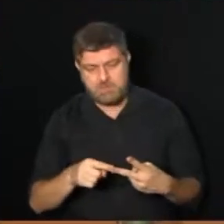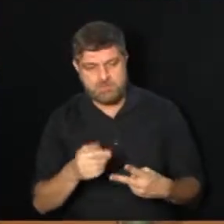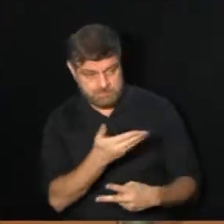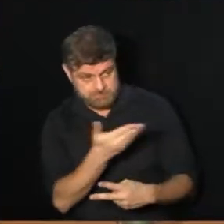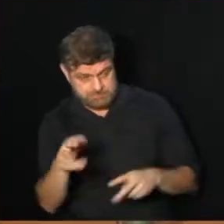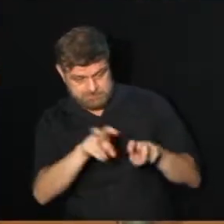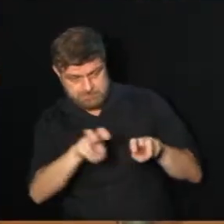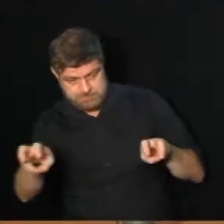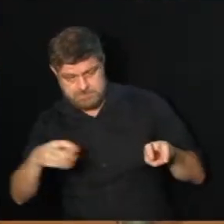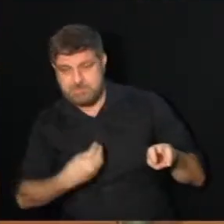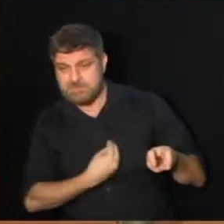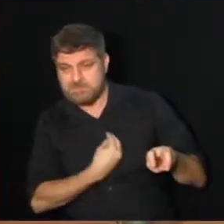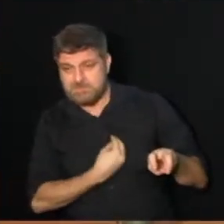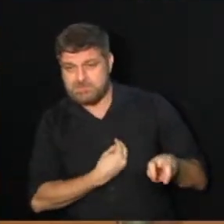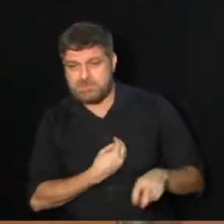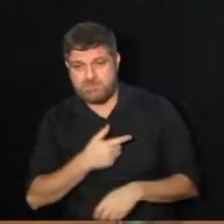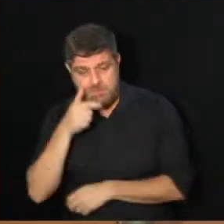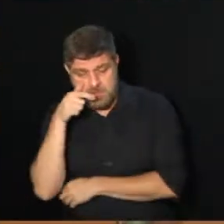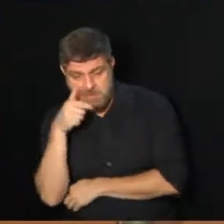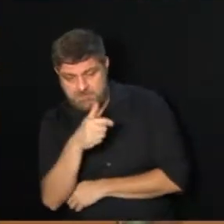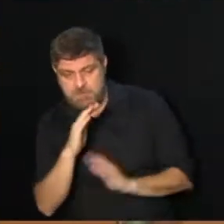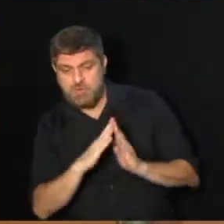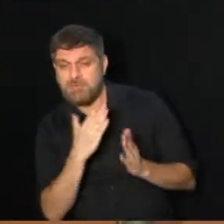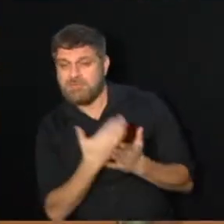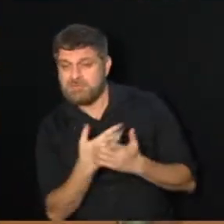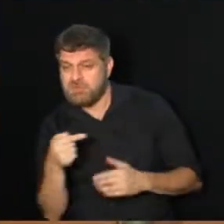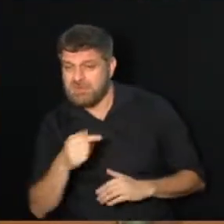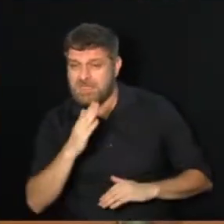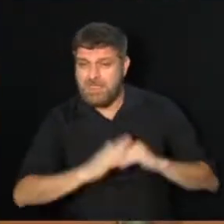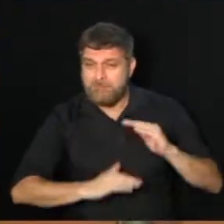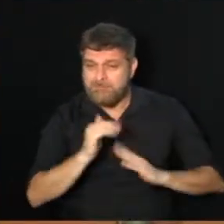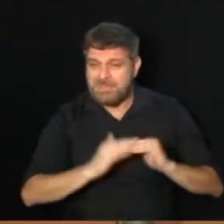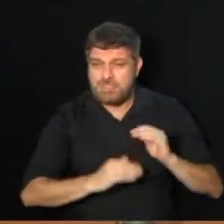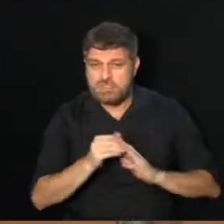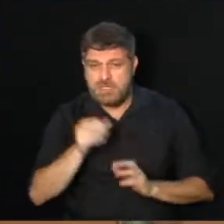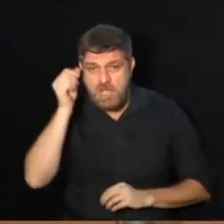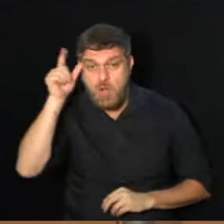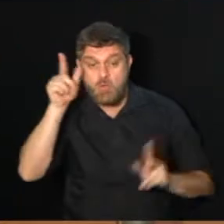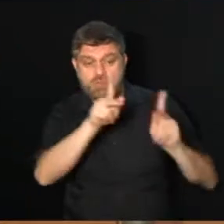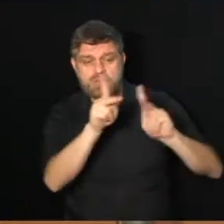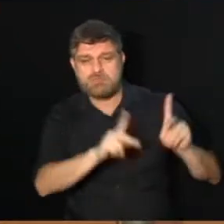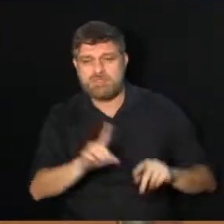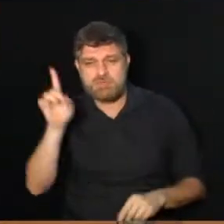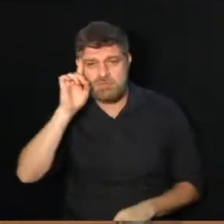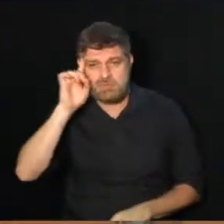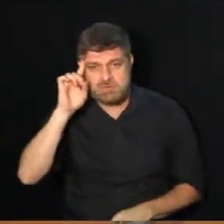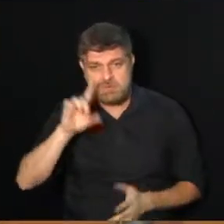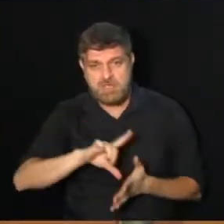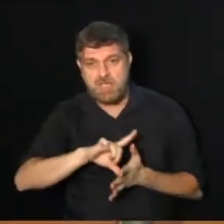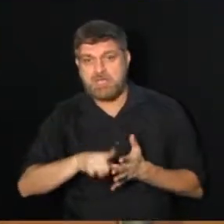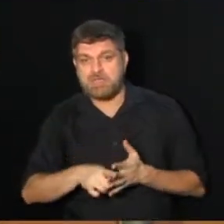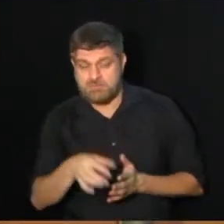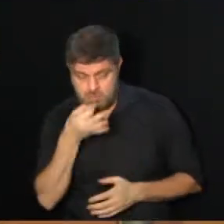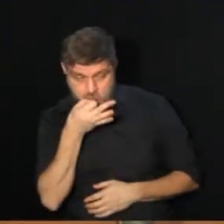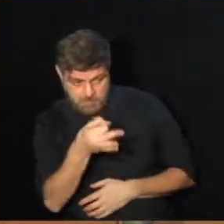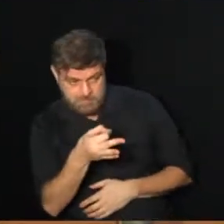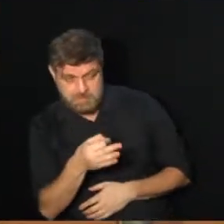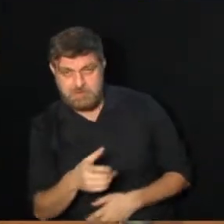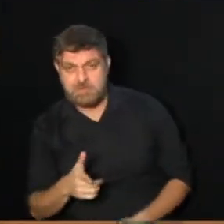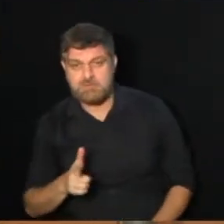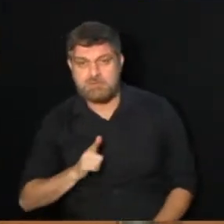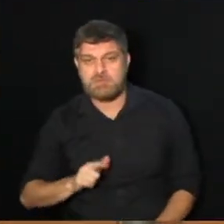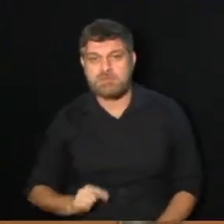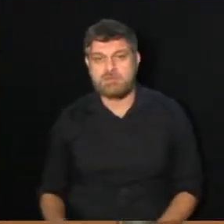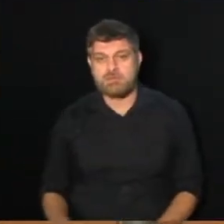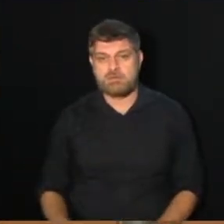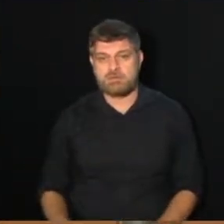Bergo, presenciando uma escola que pratica a cultura de paz no dia a dia. Depois vocês podem ouvir o depoimento deles, eles disseram, aqui, Mário, quando